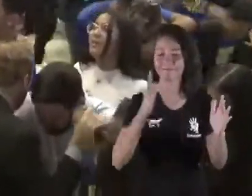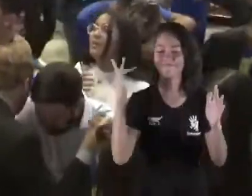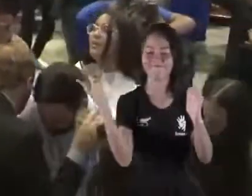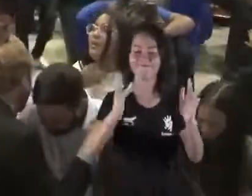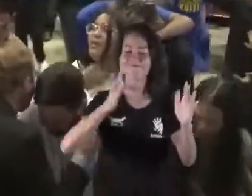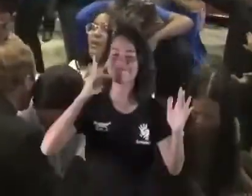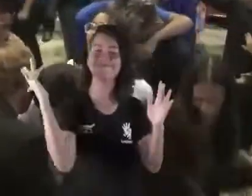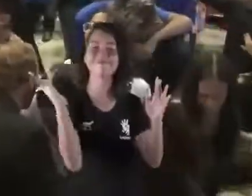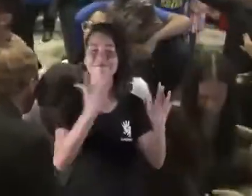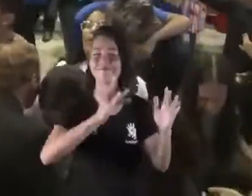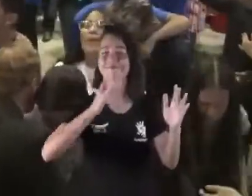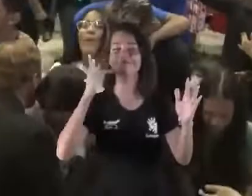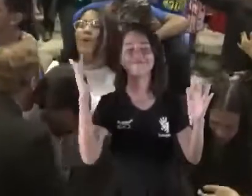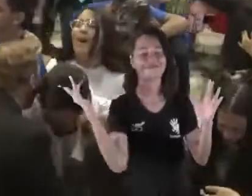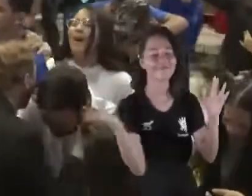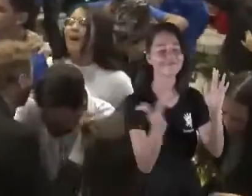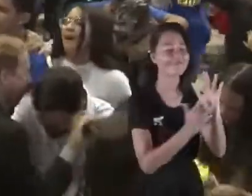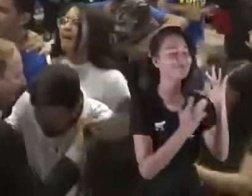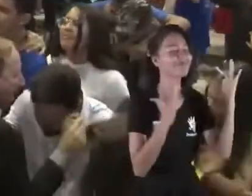80.